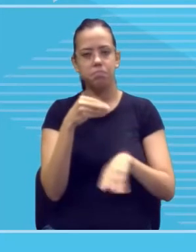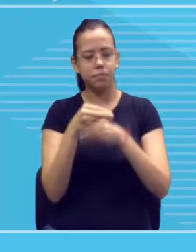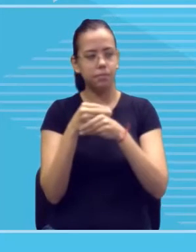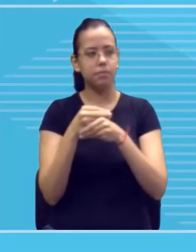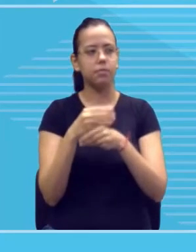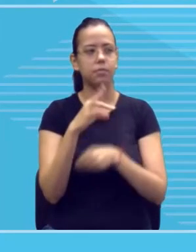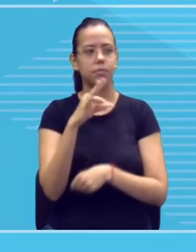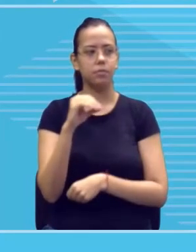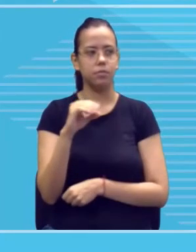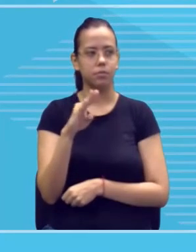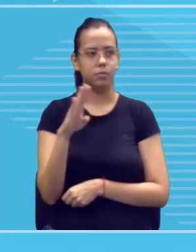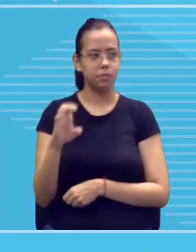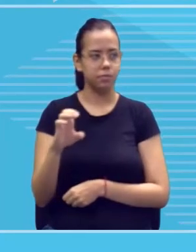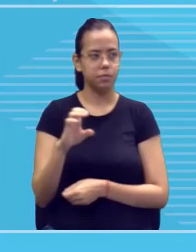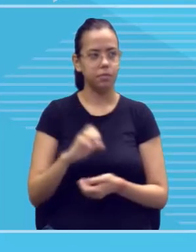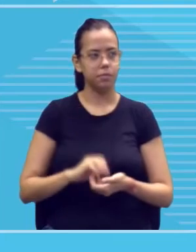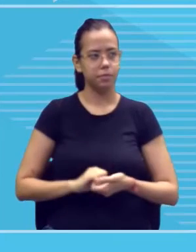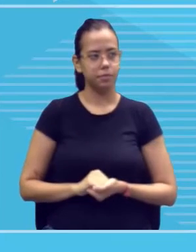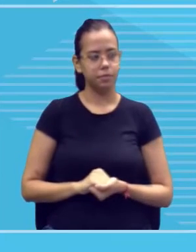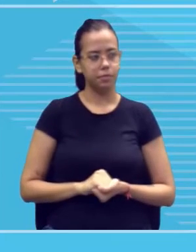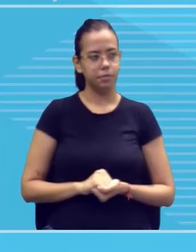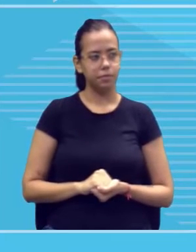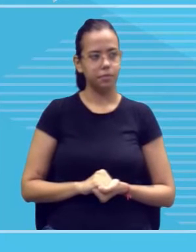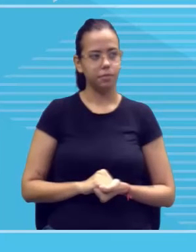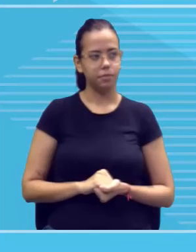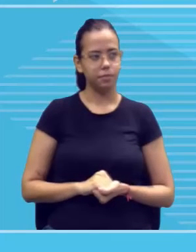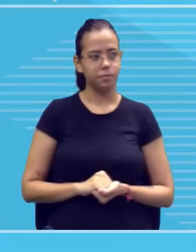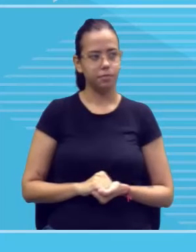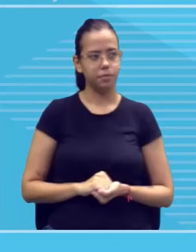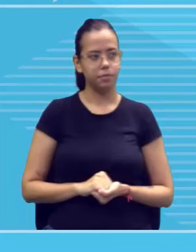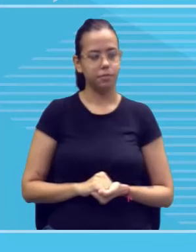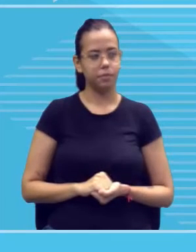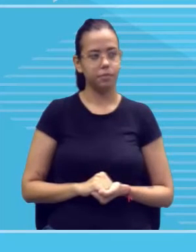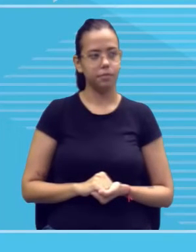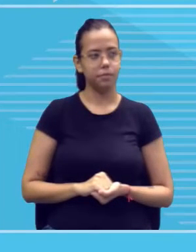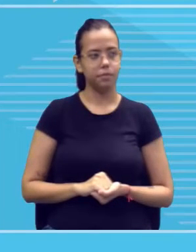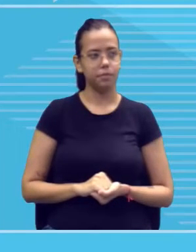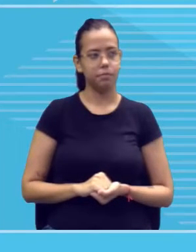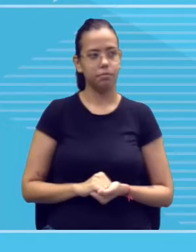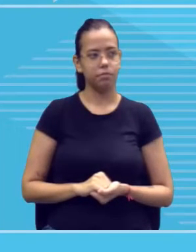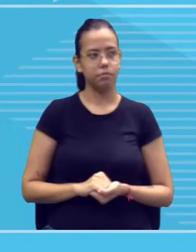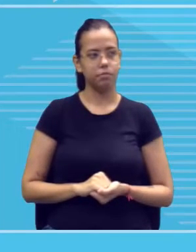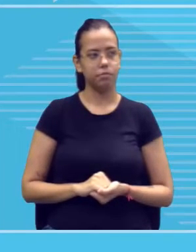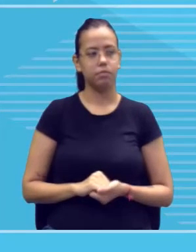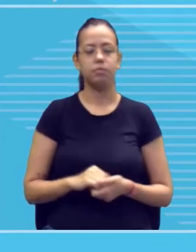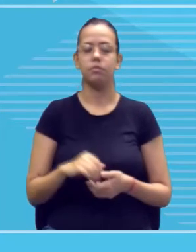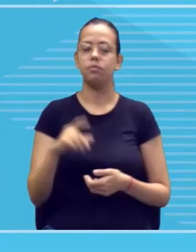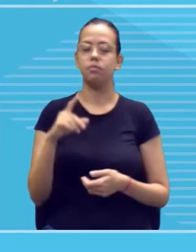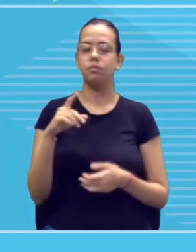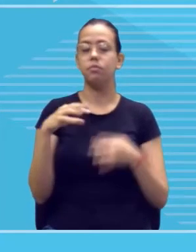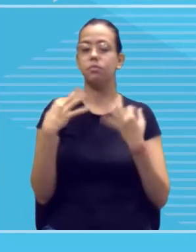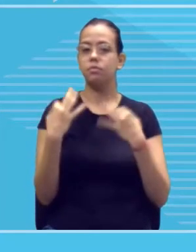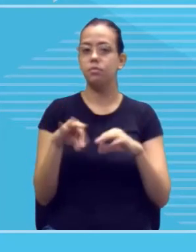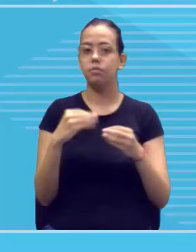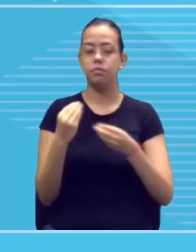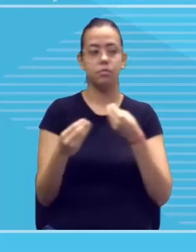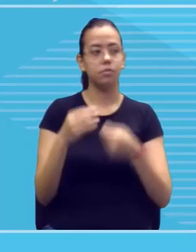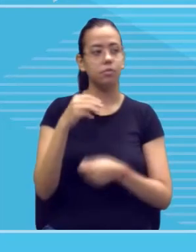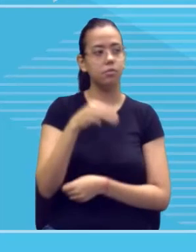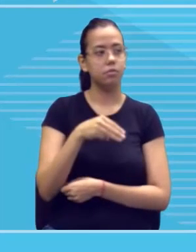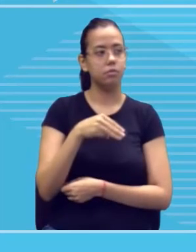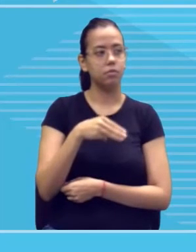um verbo to be inclusive vim aqui ó entre uma coisa e a outra então para ficar certo ficaria